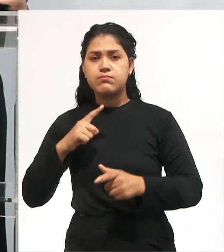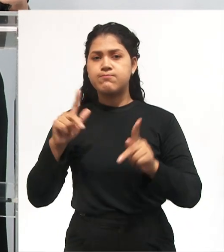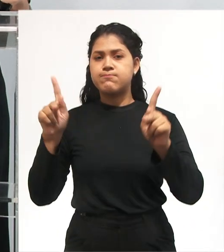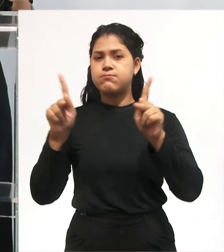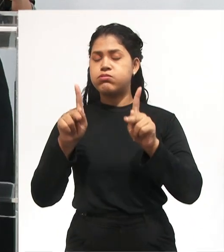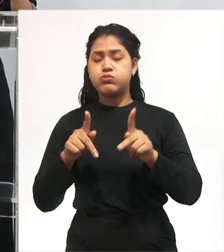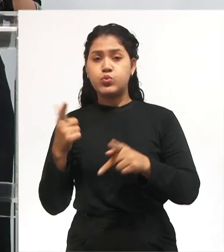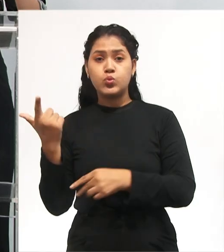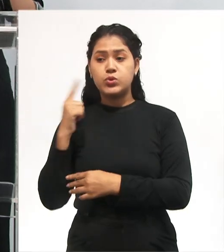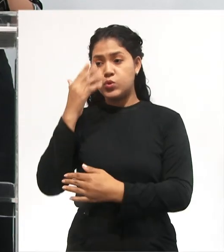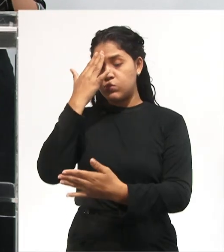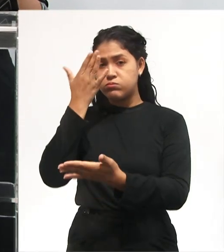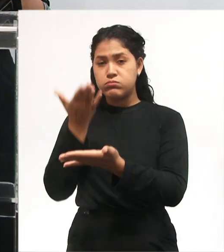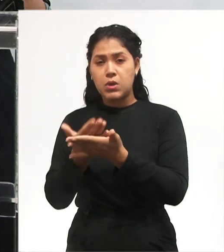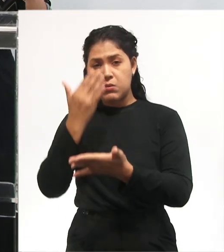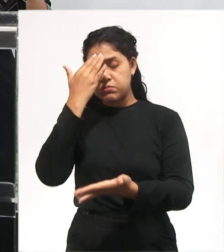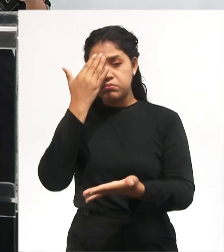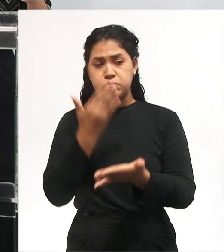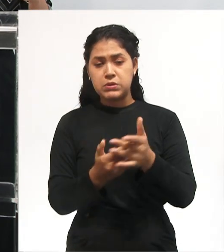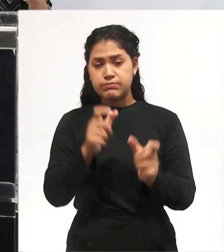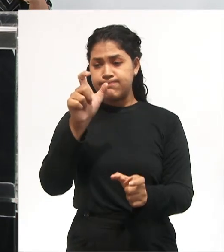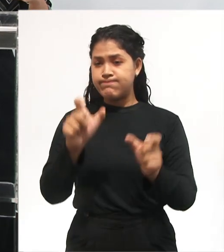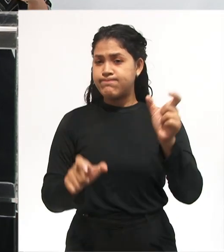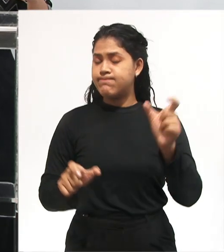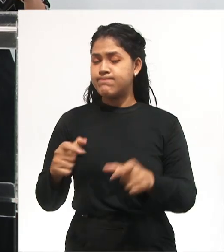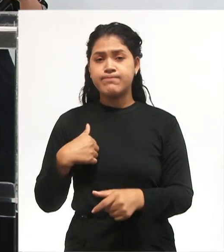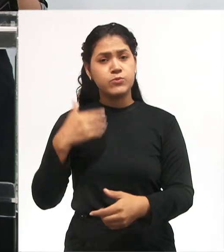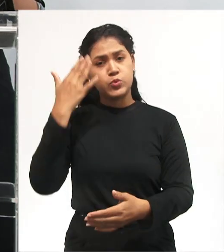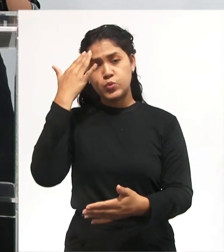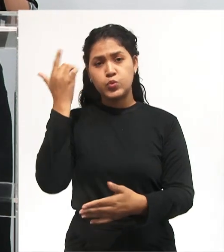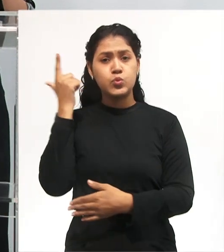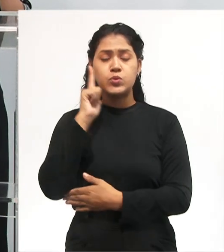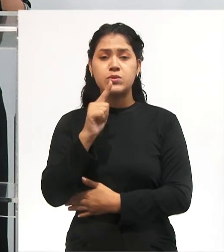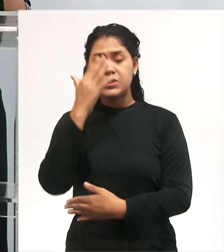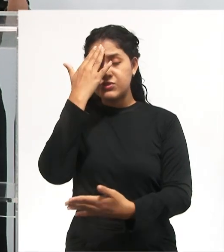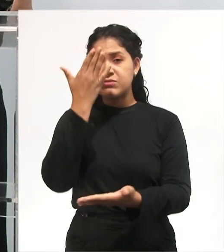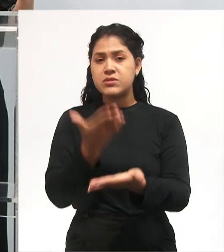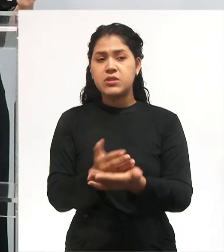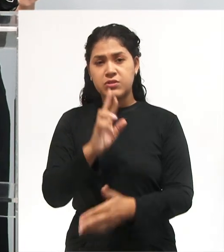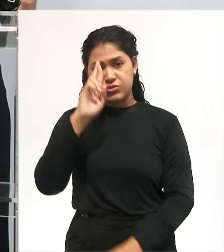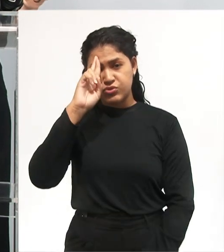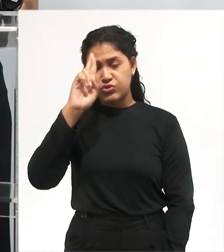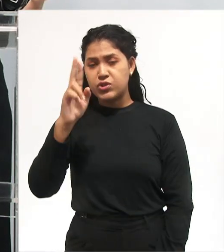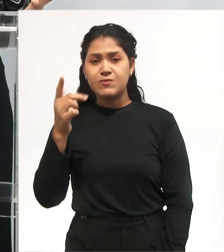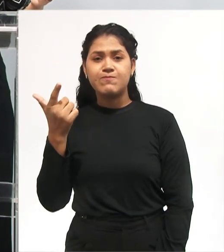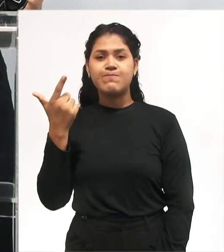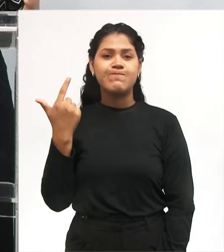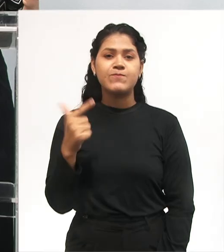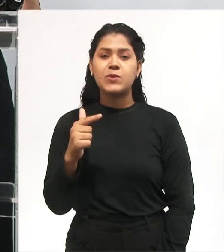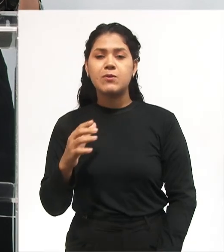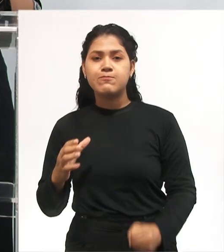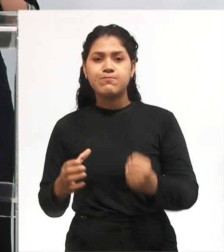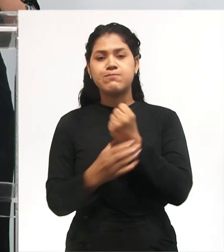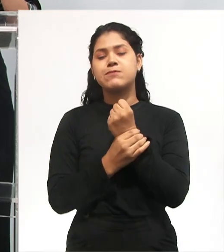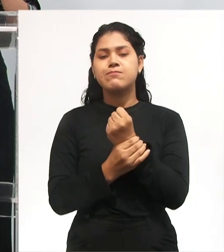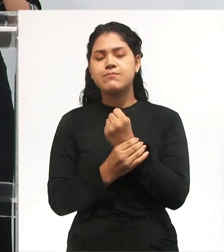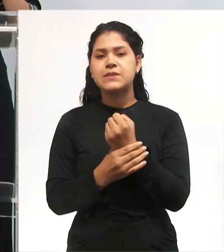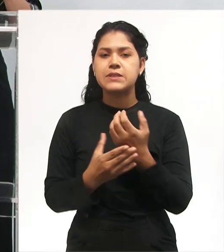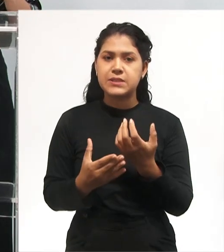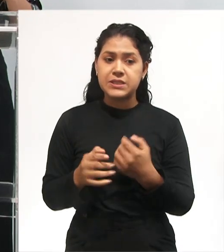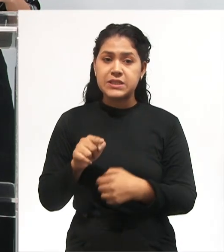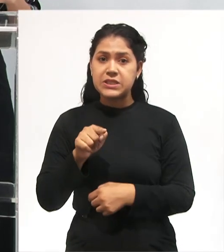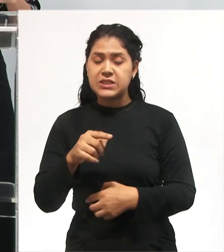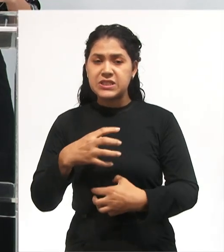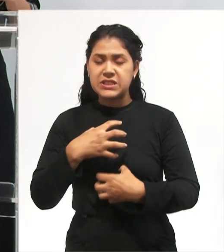confiar nas pessoas, não posso confiar no meu chefe, não posso contar com alguma pessoa, isso